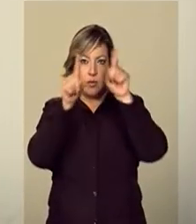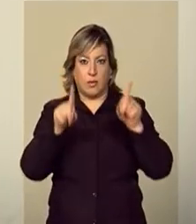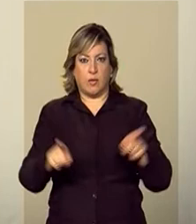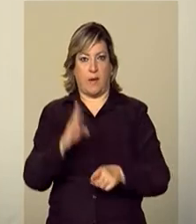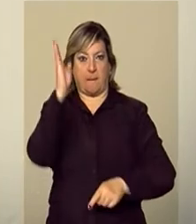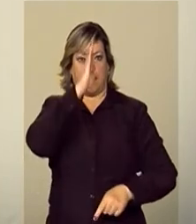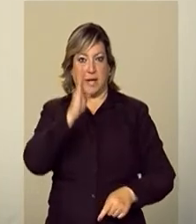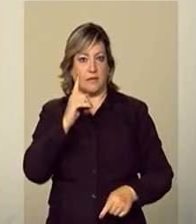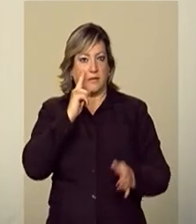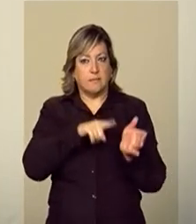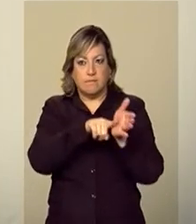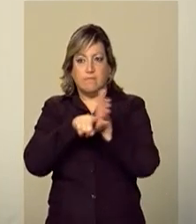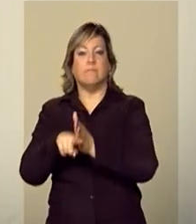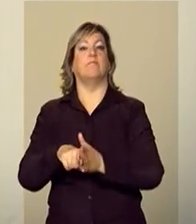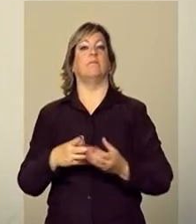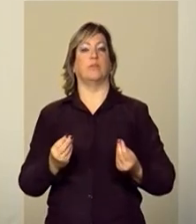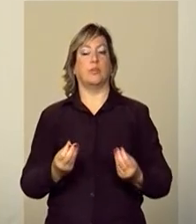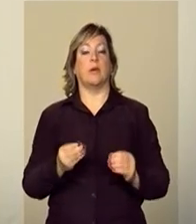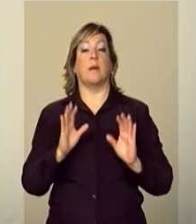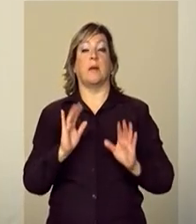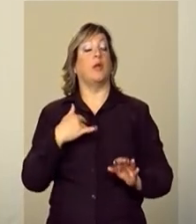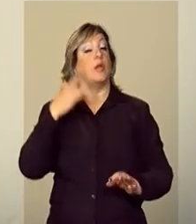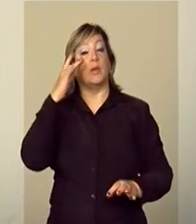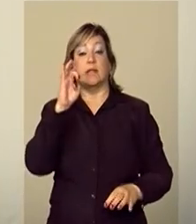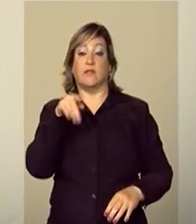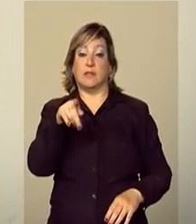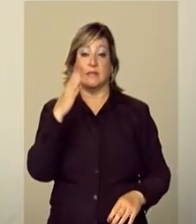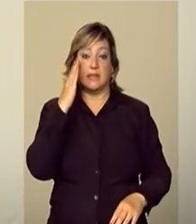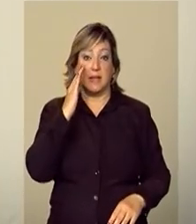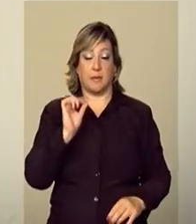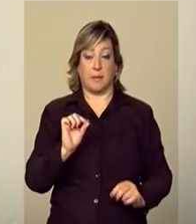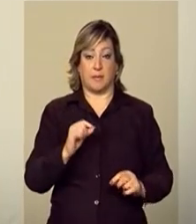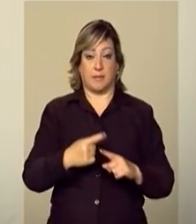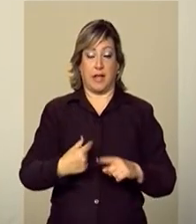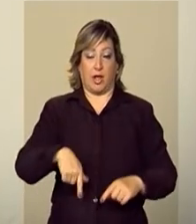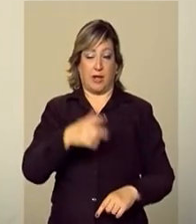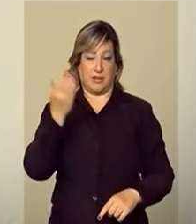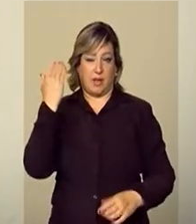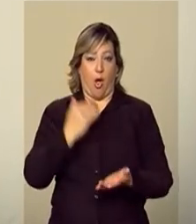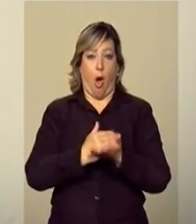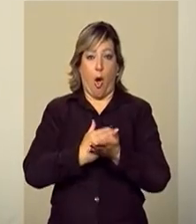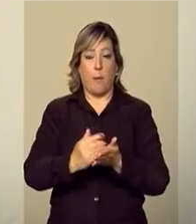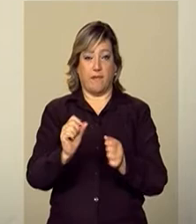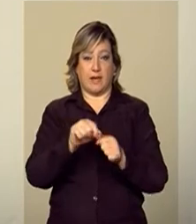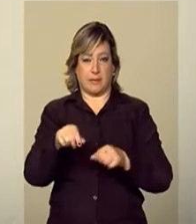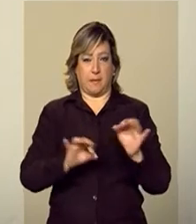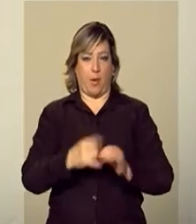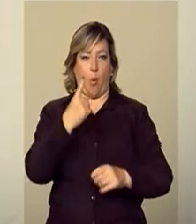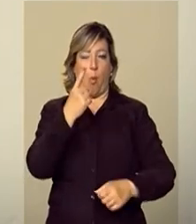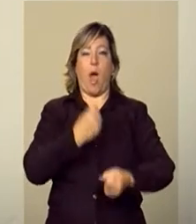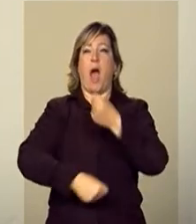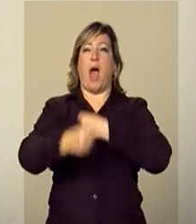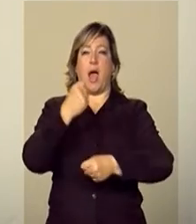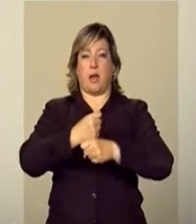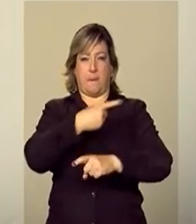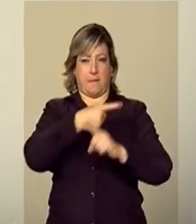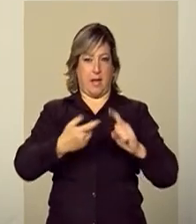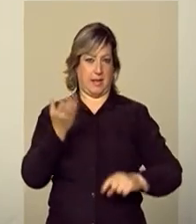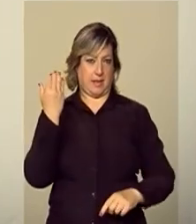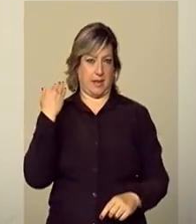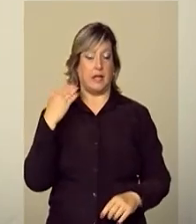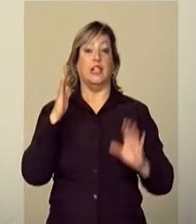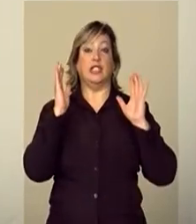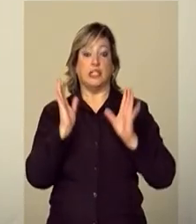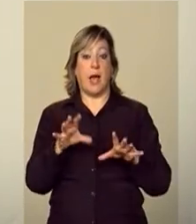Fronteira não sei se você sabe Luciano mas desde que nós começamos a executar esse plano é um ano e meio atrás já